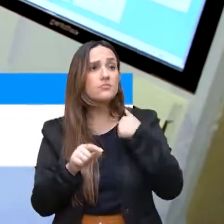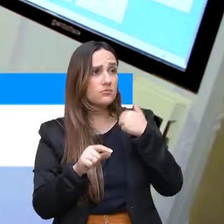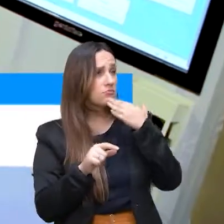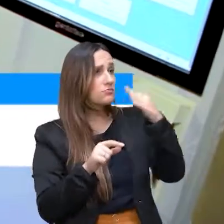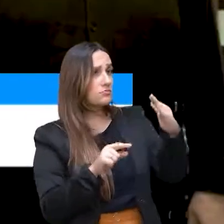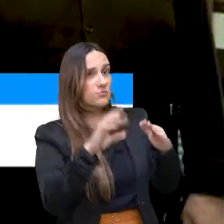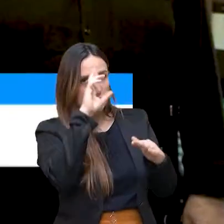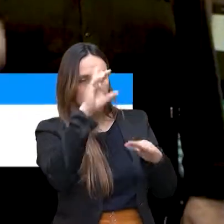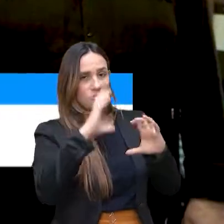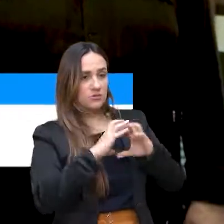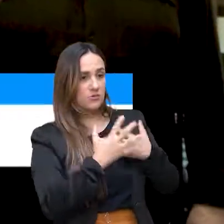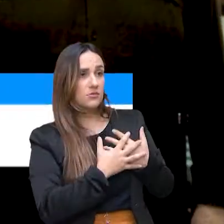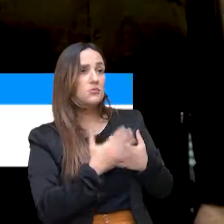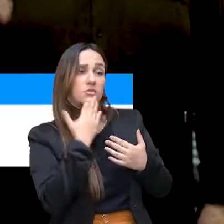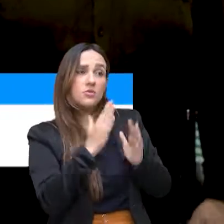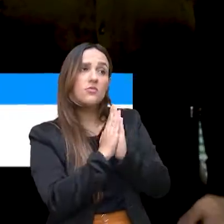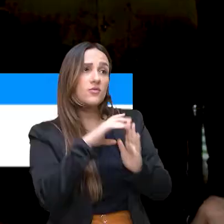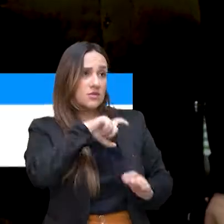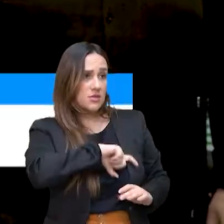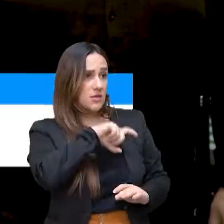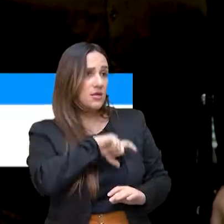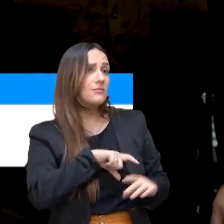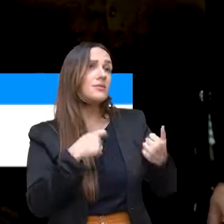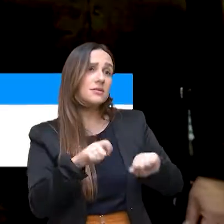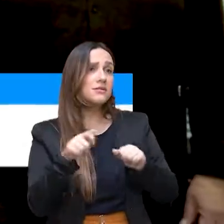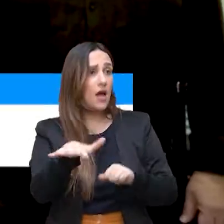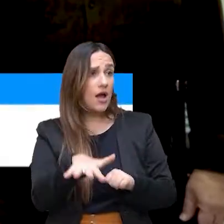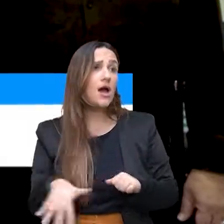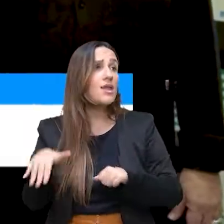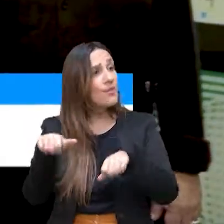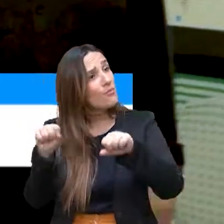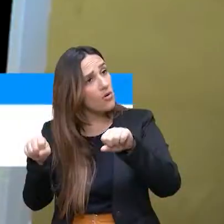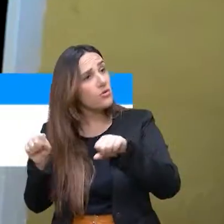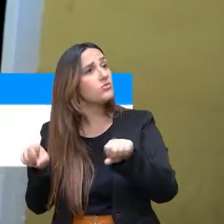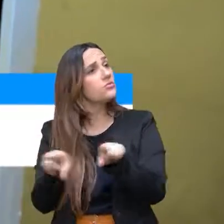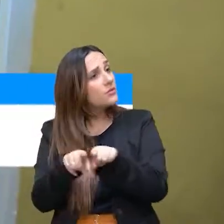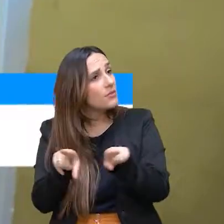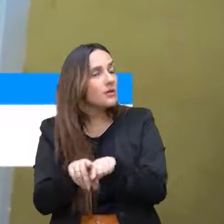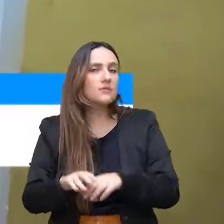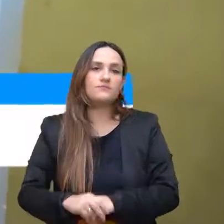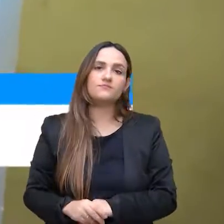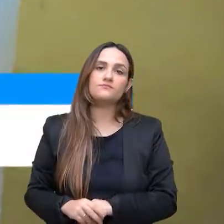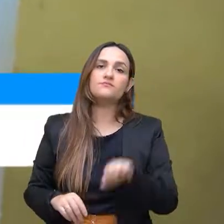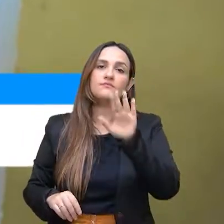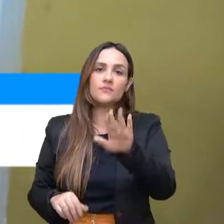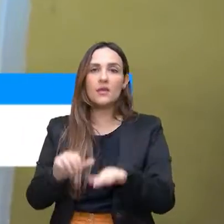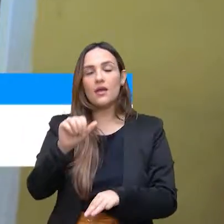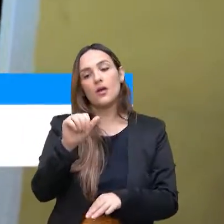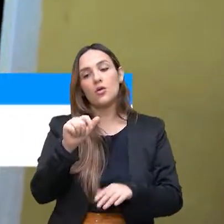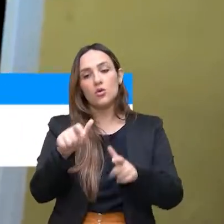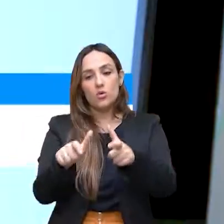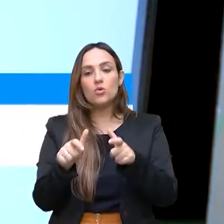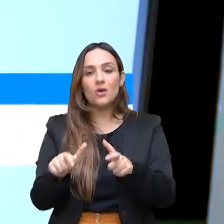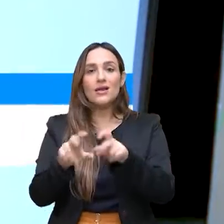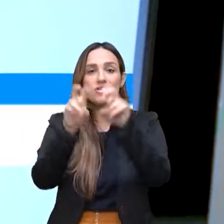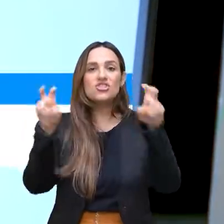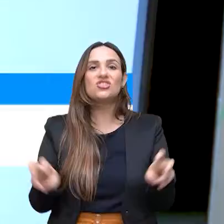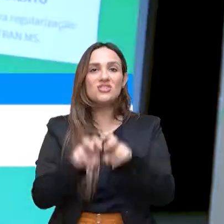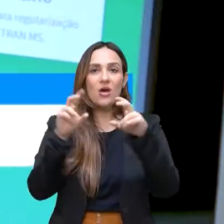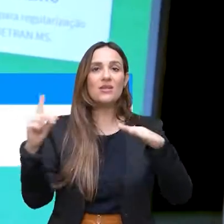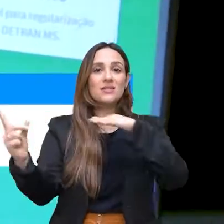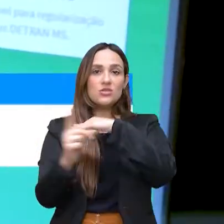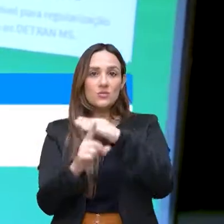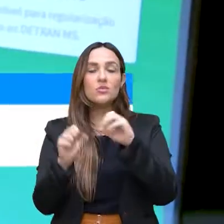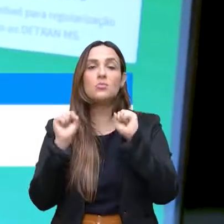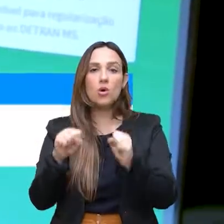que o programa CNH Social seja estendido para a categoria de motos. A nova agência digital do Detran irá permitir aos